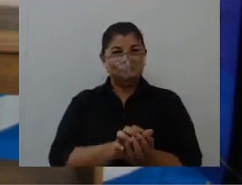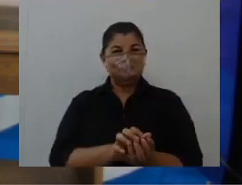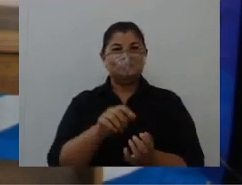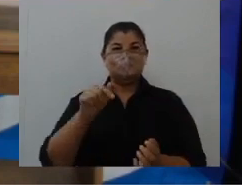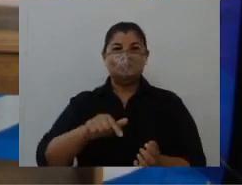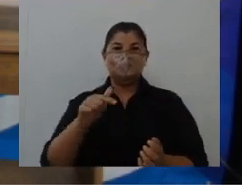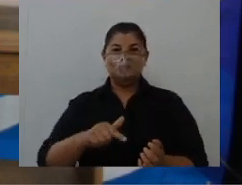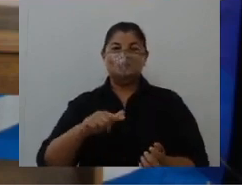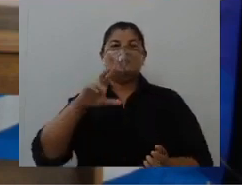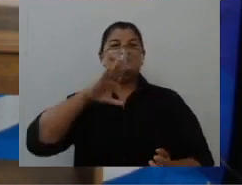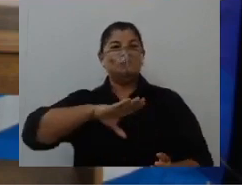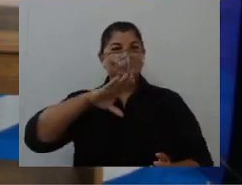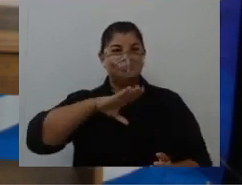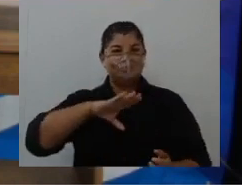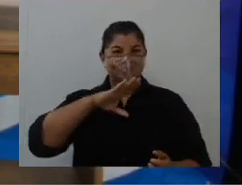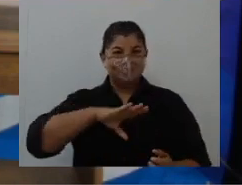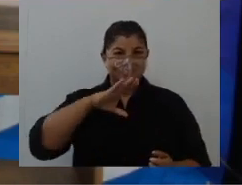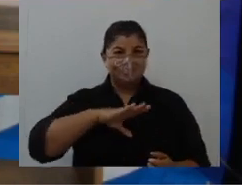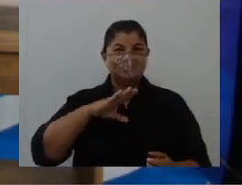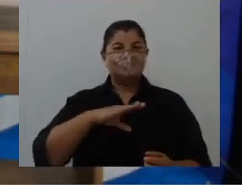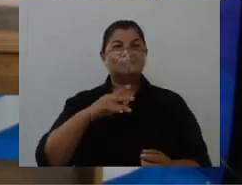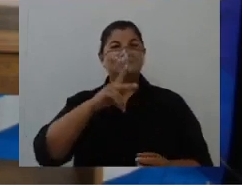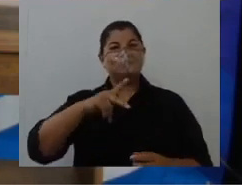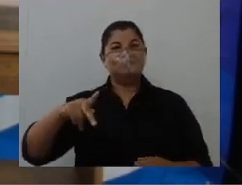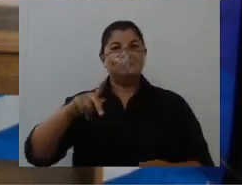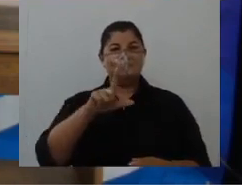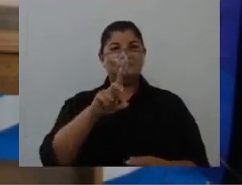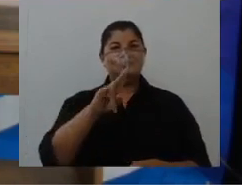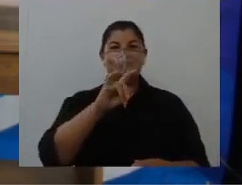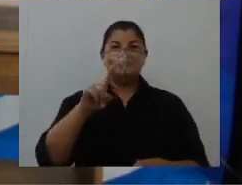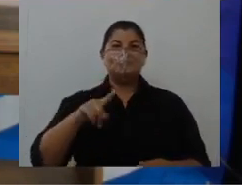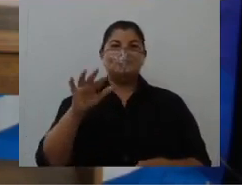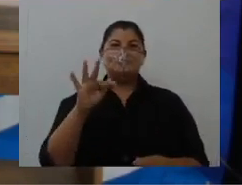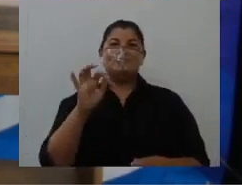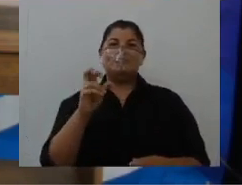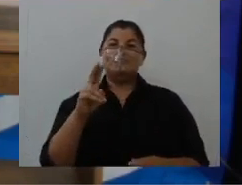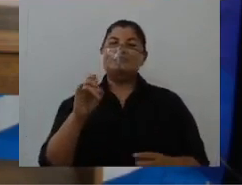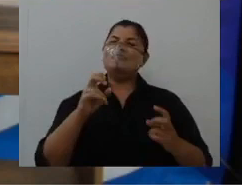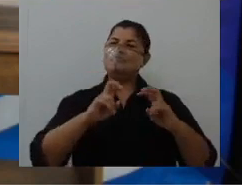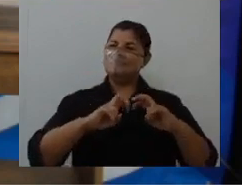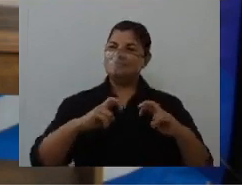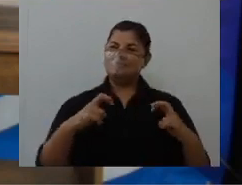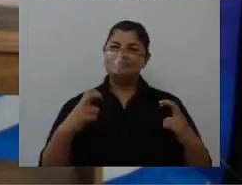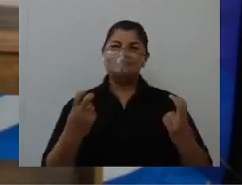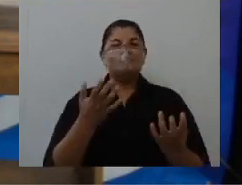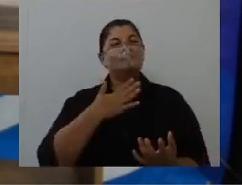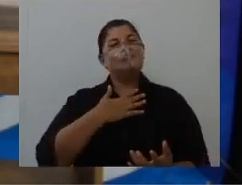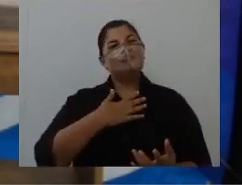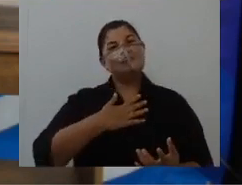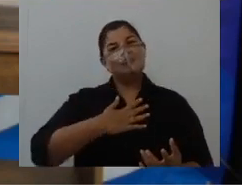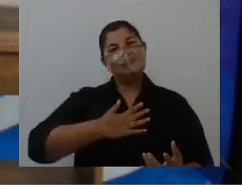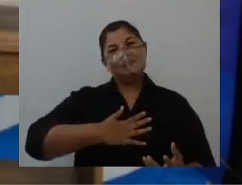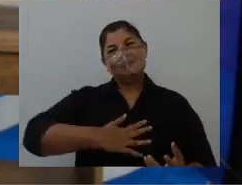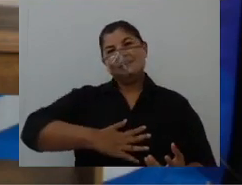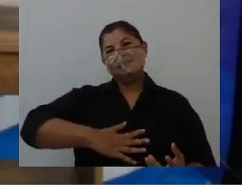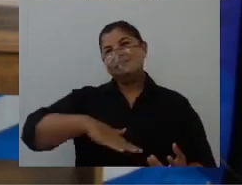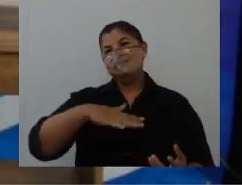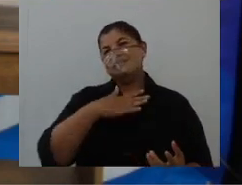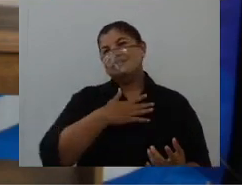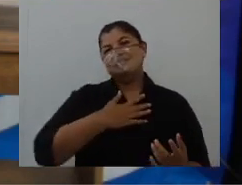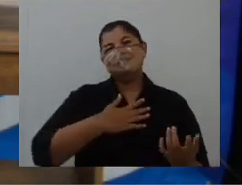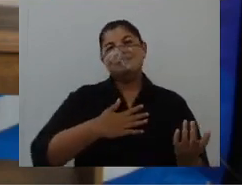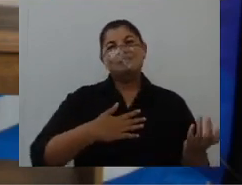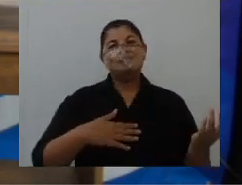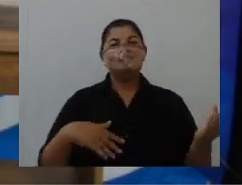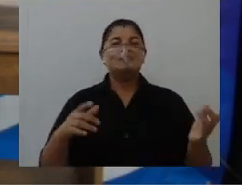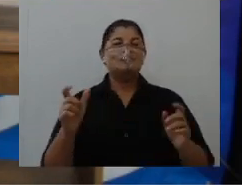língua portuguesa, comigo o professor Luiz Fernando. Já vou pedindo para você sentar, relaxar, abre